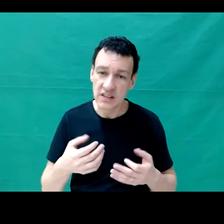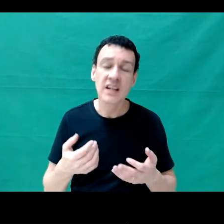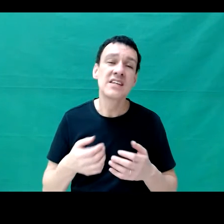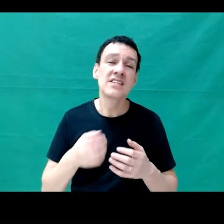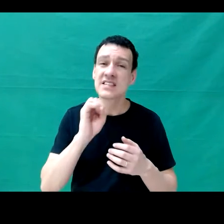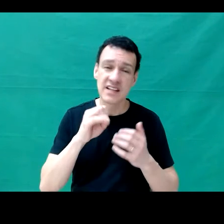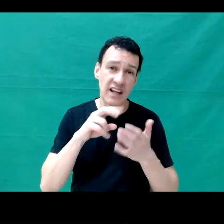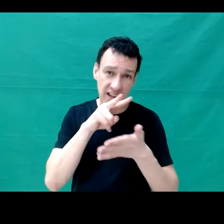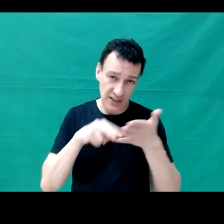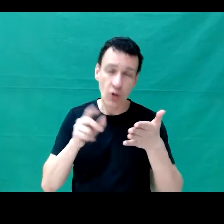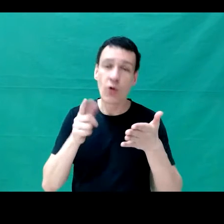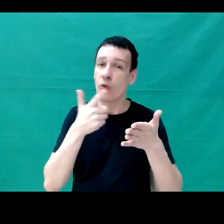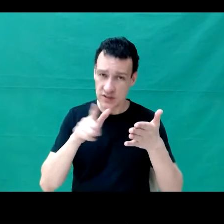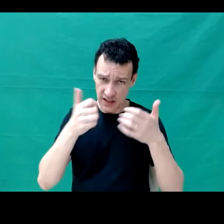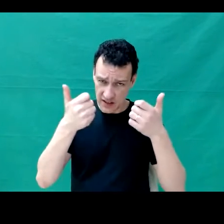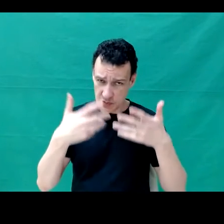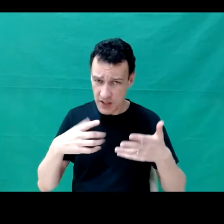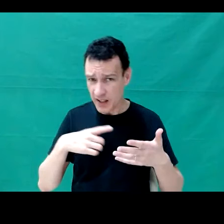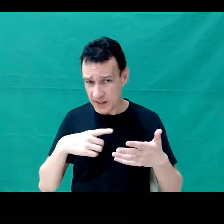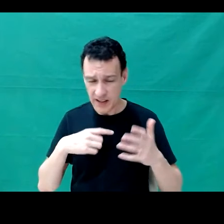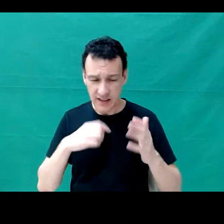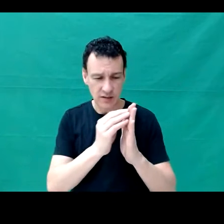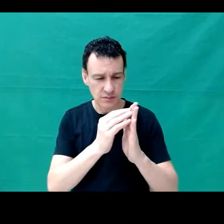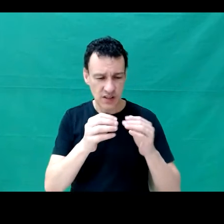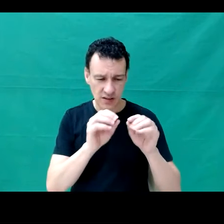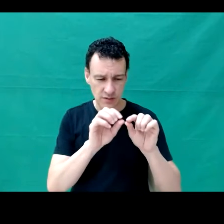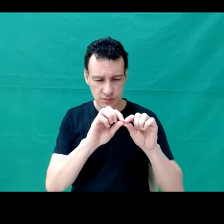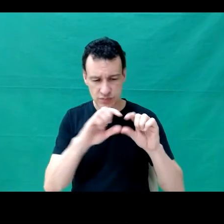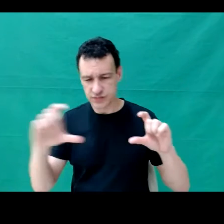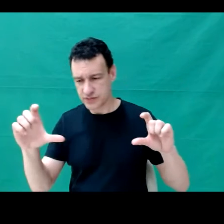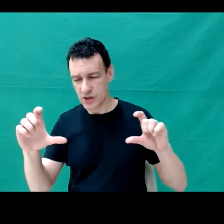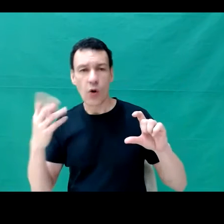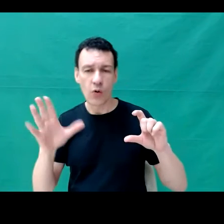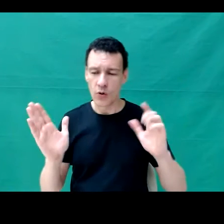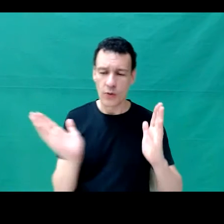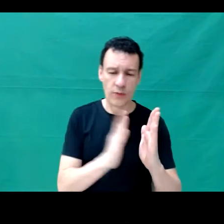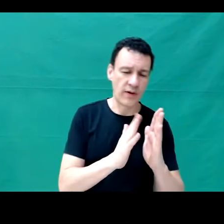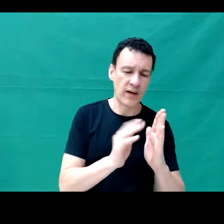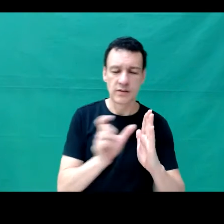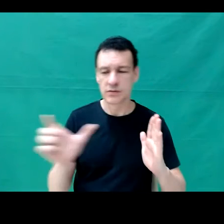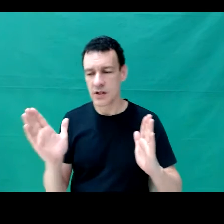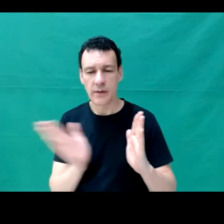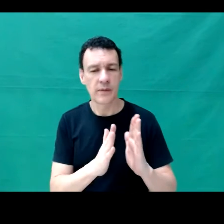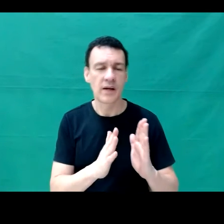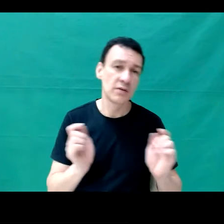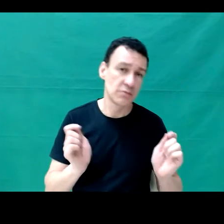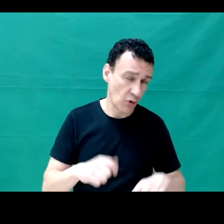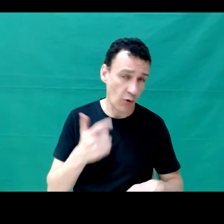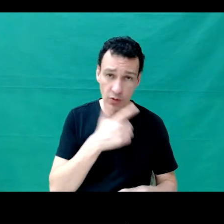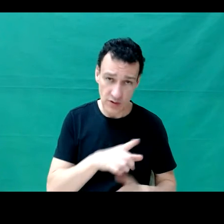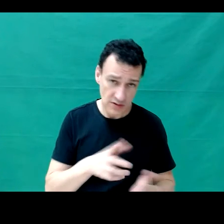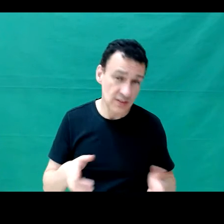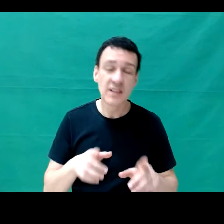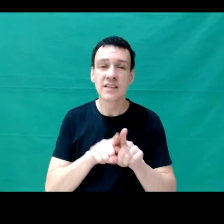acórdion e recolher ele, e a ferramenta também consegue validar a interação do leitor de tela com campos